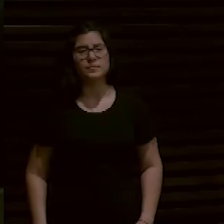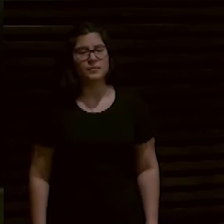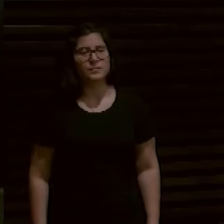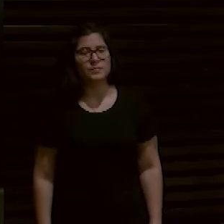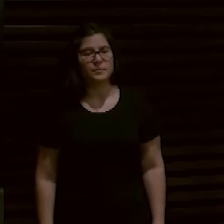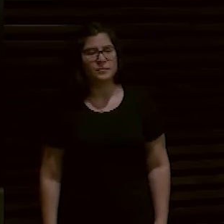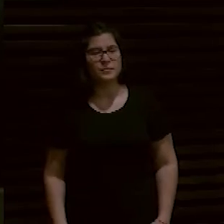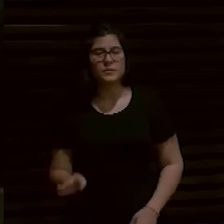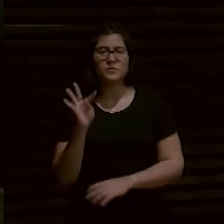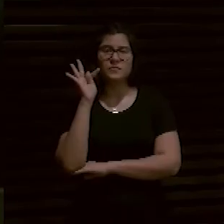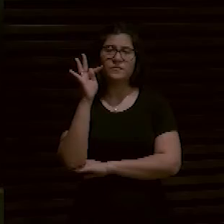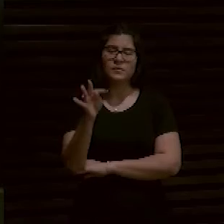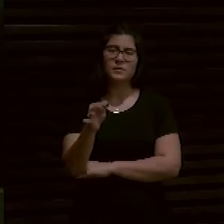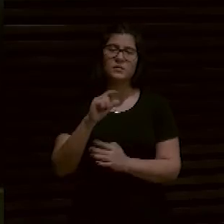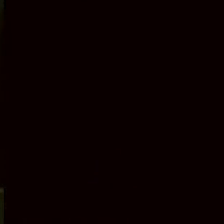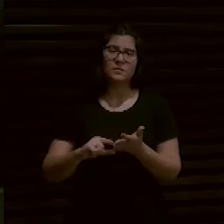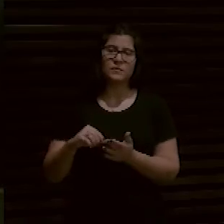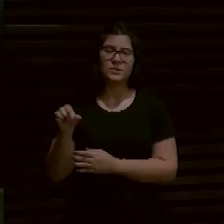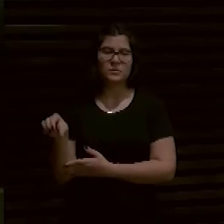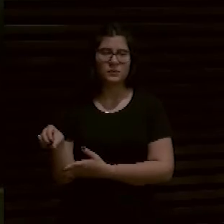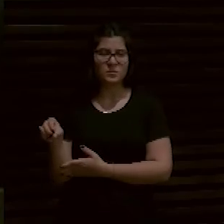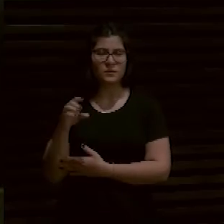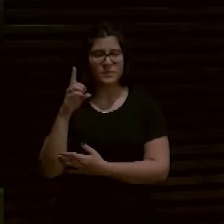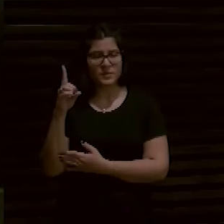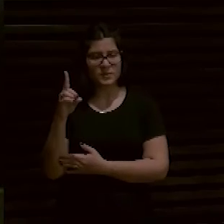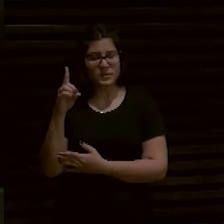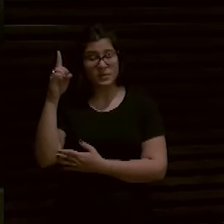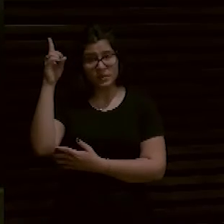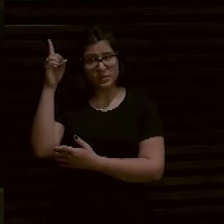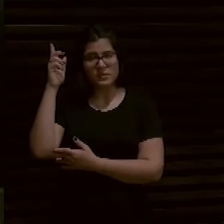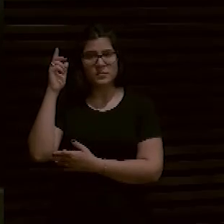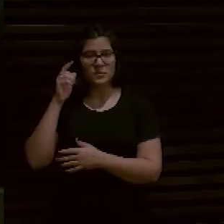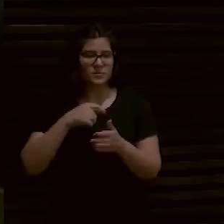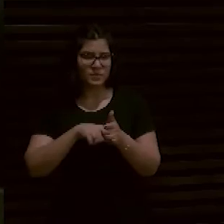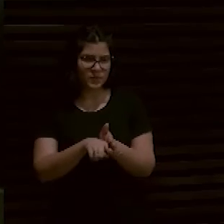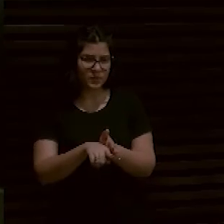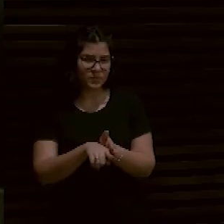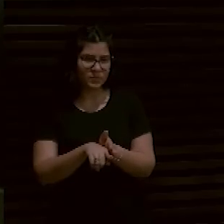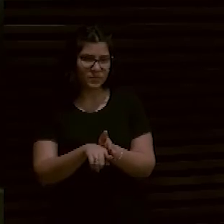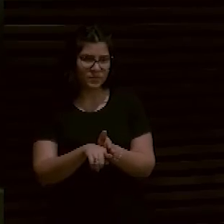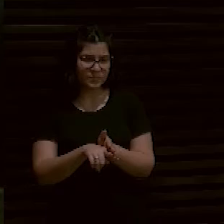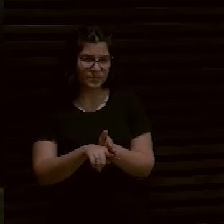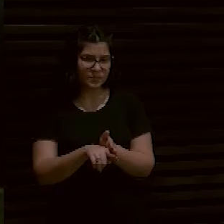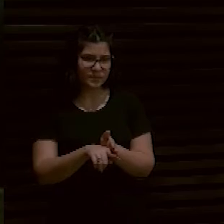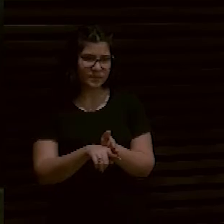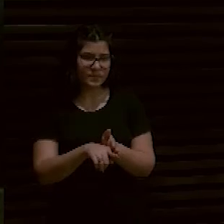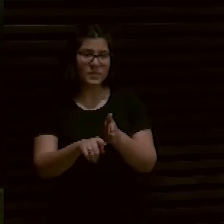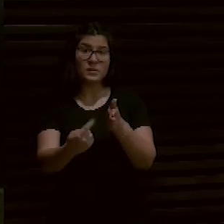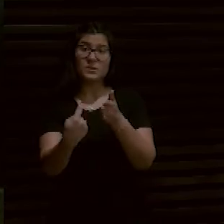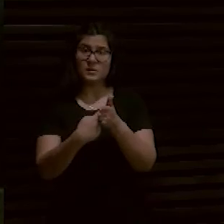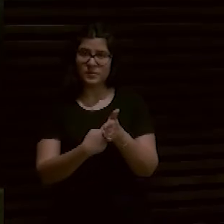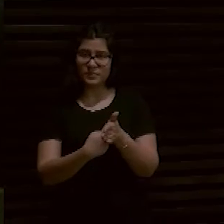O final do verso 9, Deus faz uma pergunta, e uma pergunta retórica, porque logo depois ele